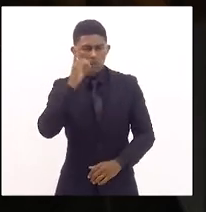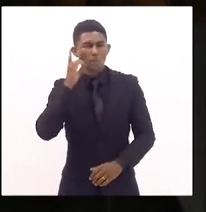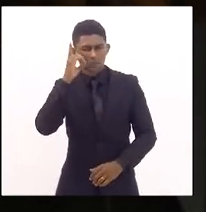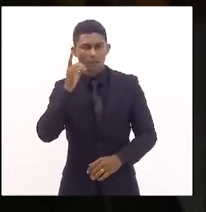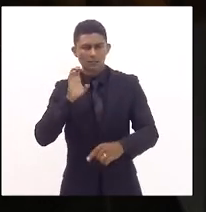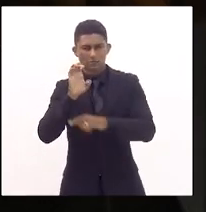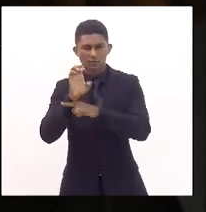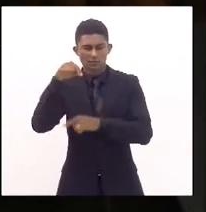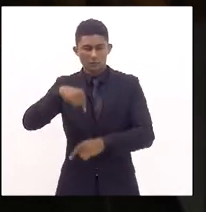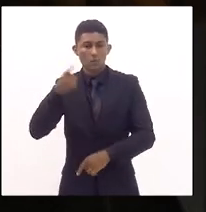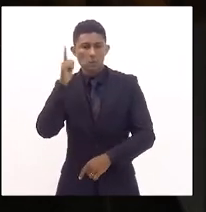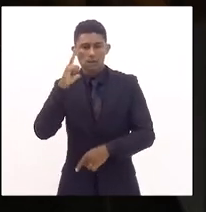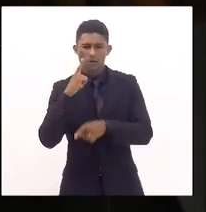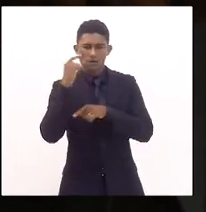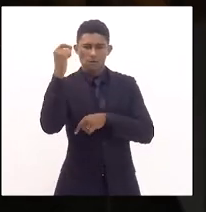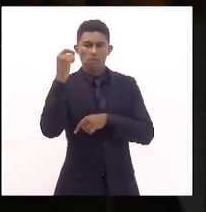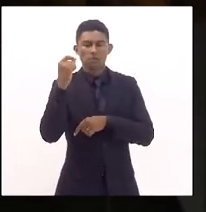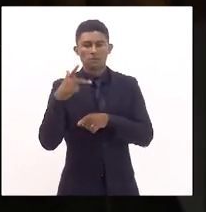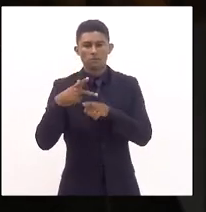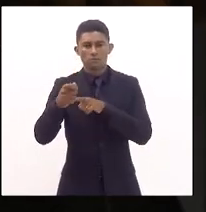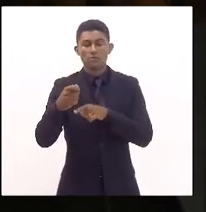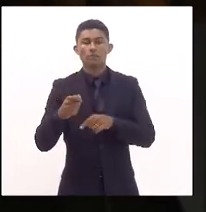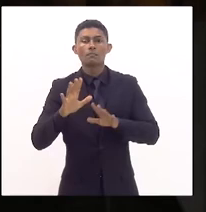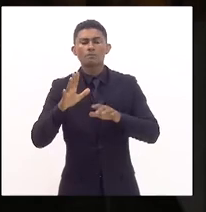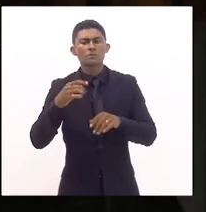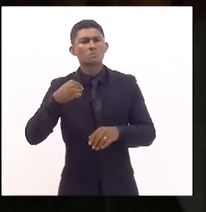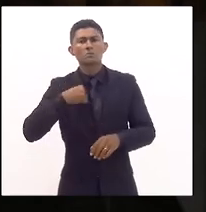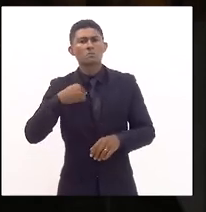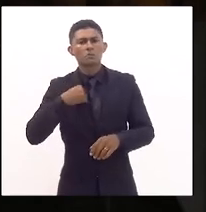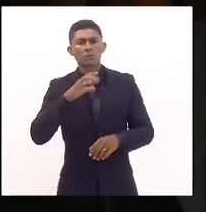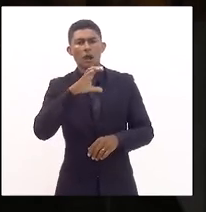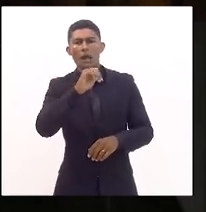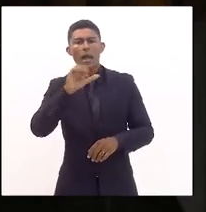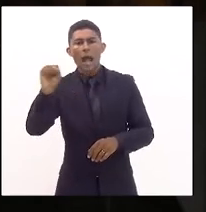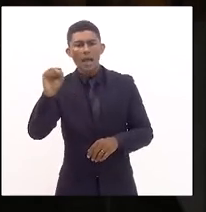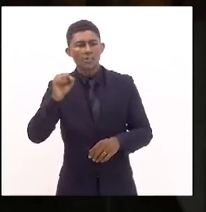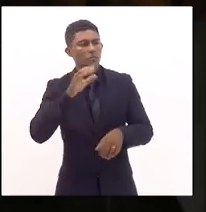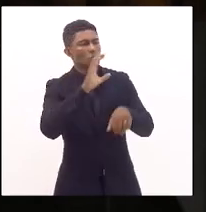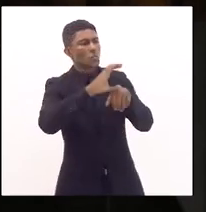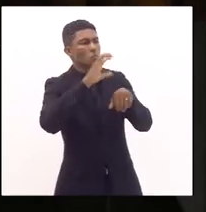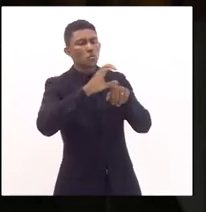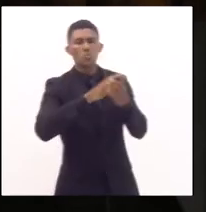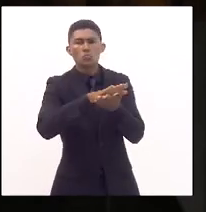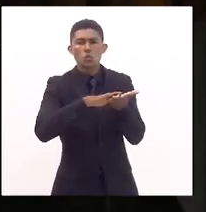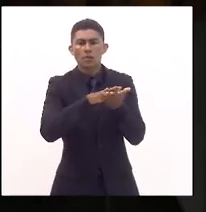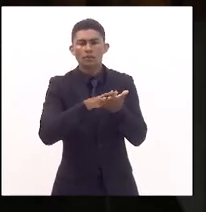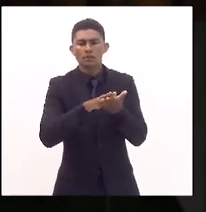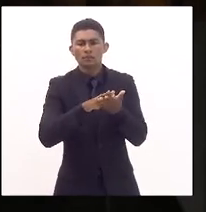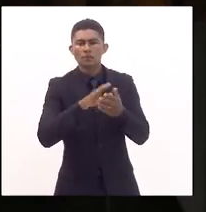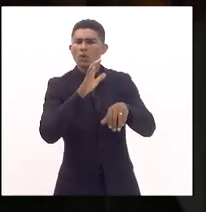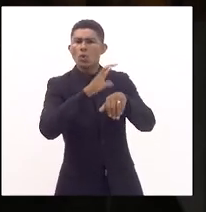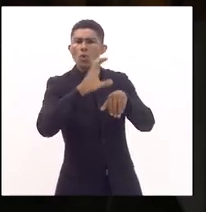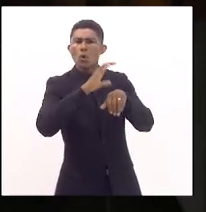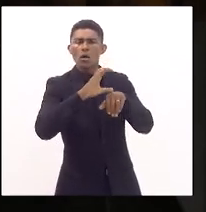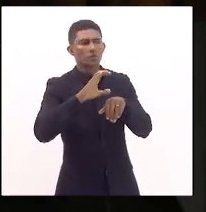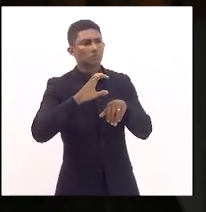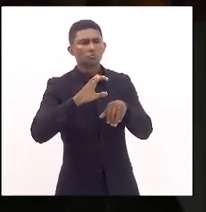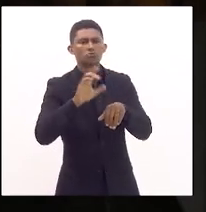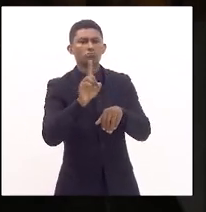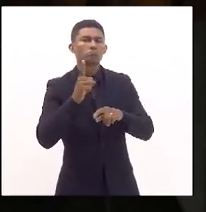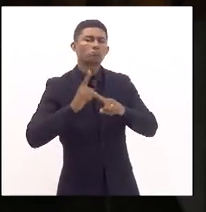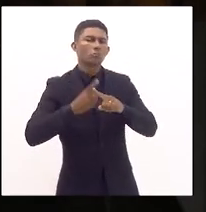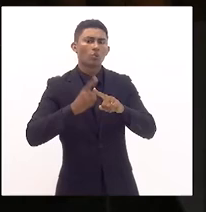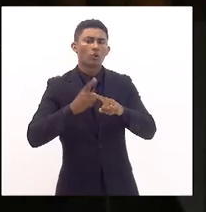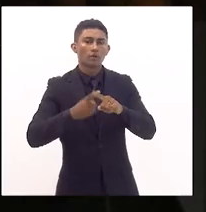e eu, como segundo sargento, eu fui eleita sem fazer o CAIS. Mas eu não fiz o CAIS por 2 motivos.